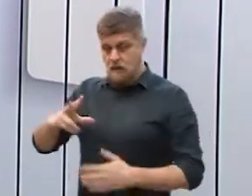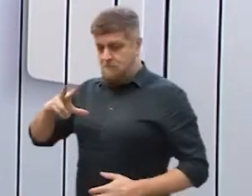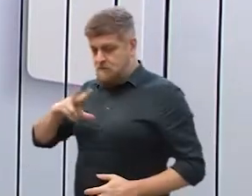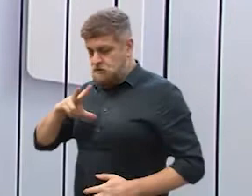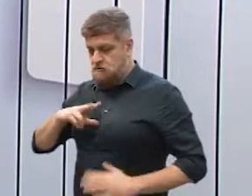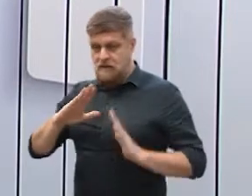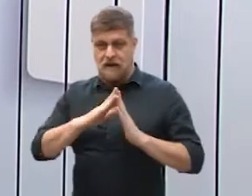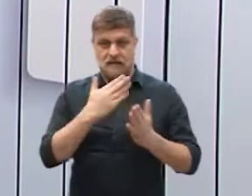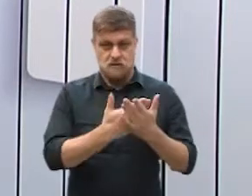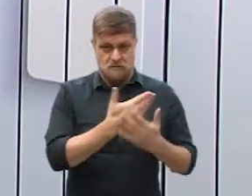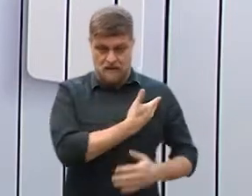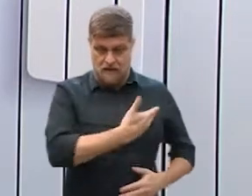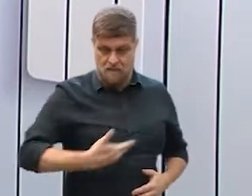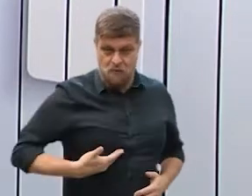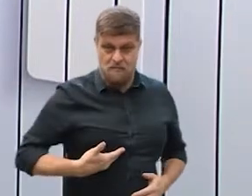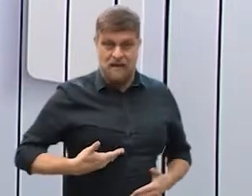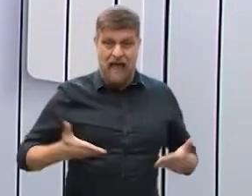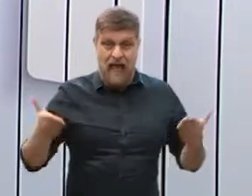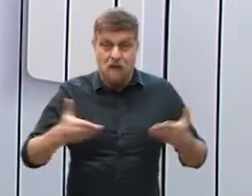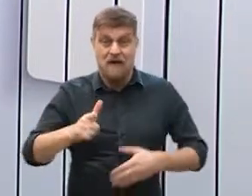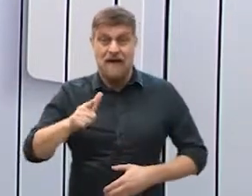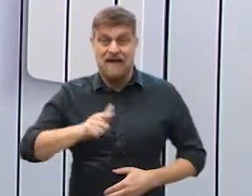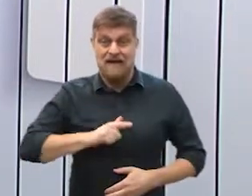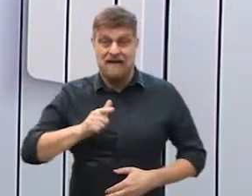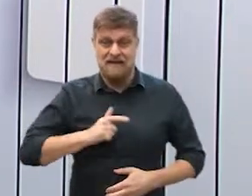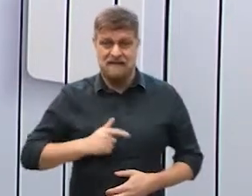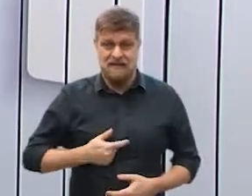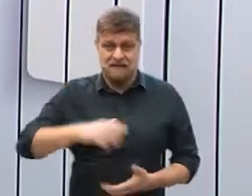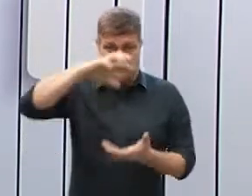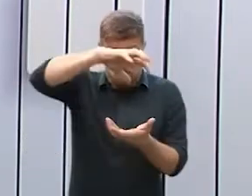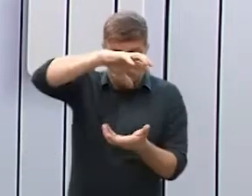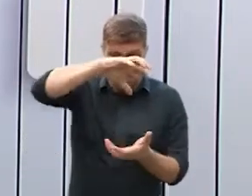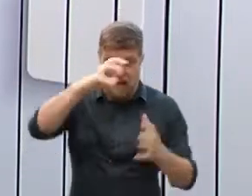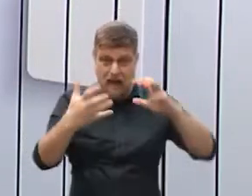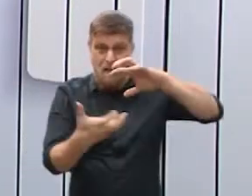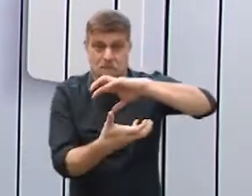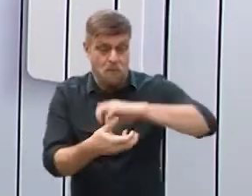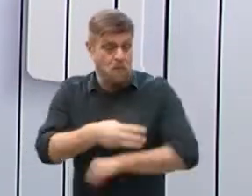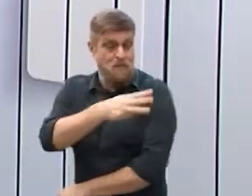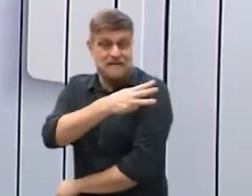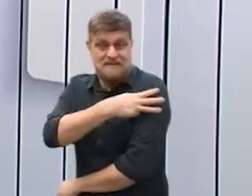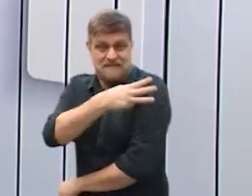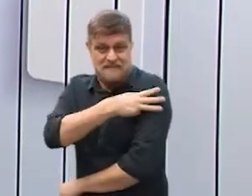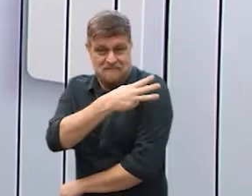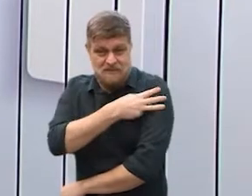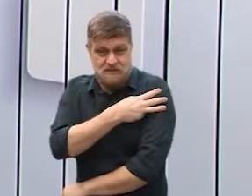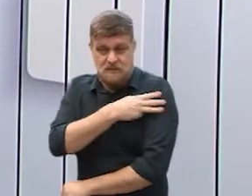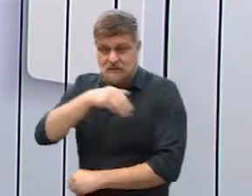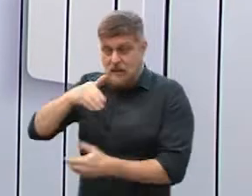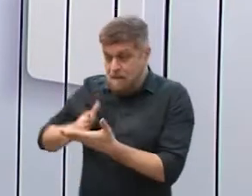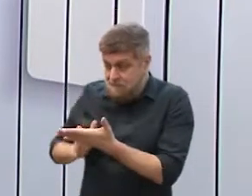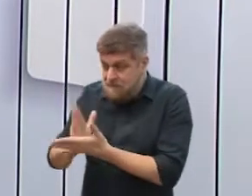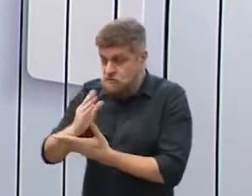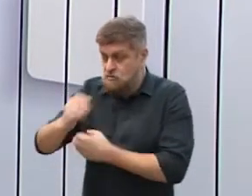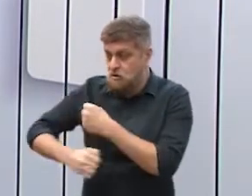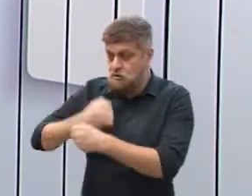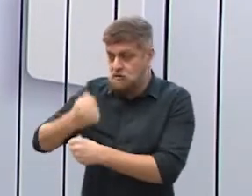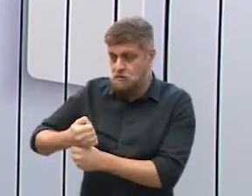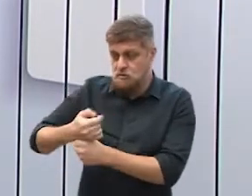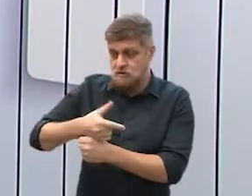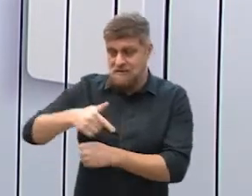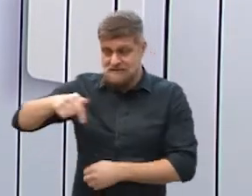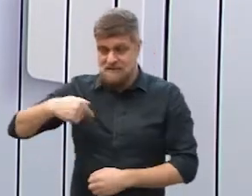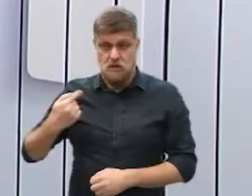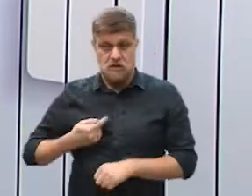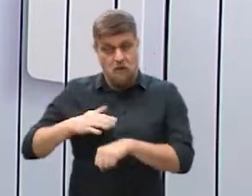estão vivendo um processo de adaptação à reforma do ensino médio que foi aprovada em 2017. Vamos conversar